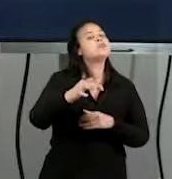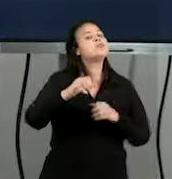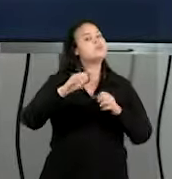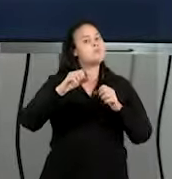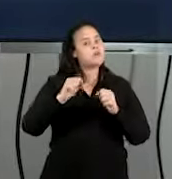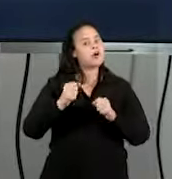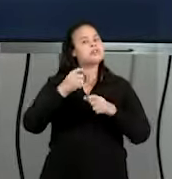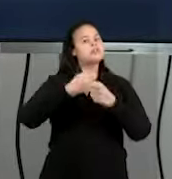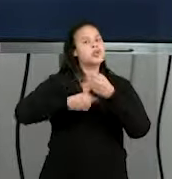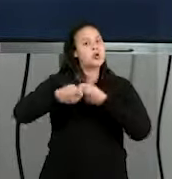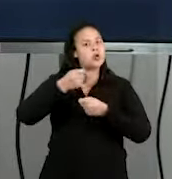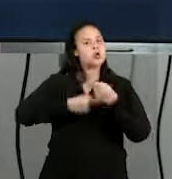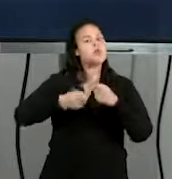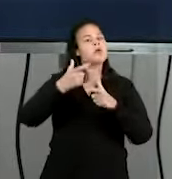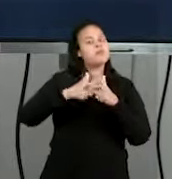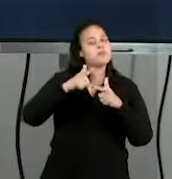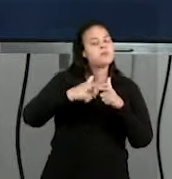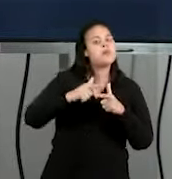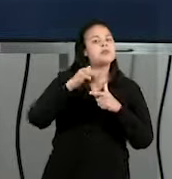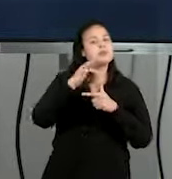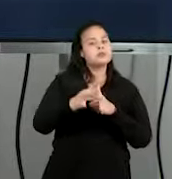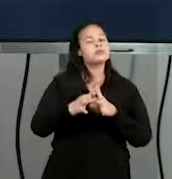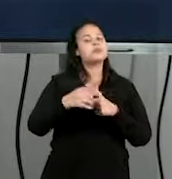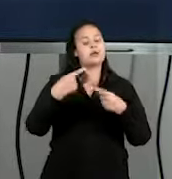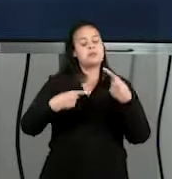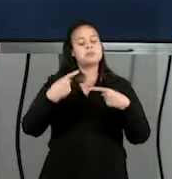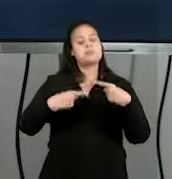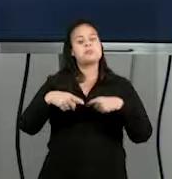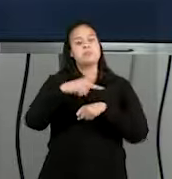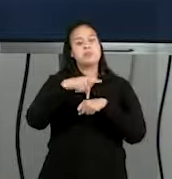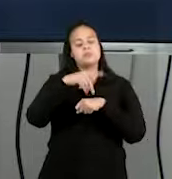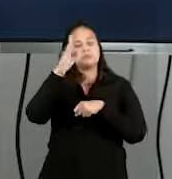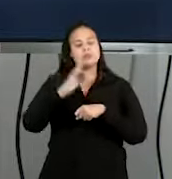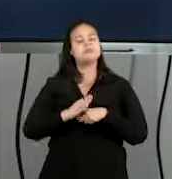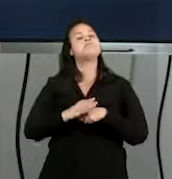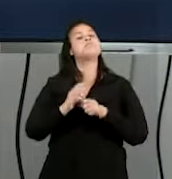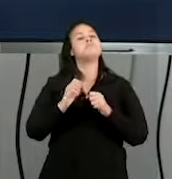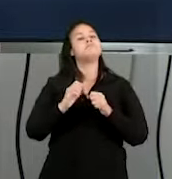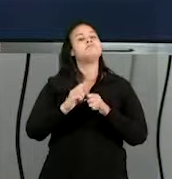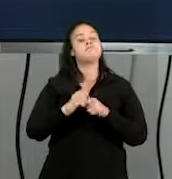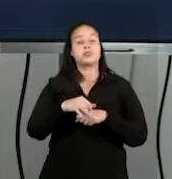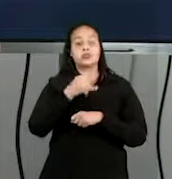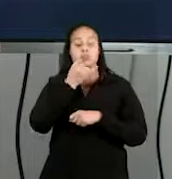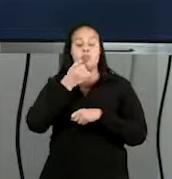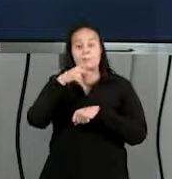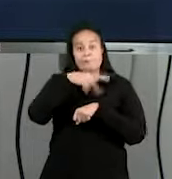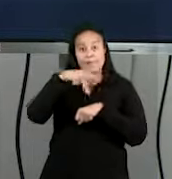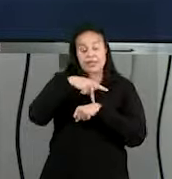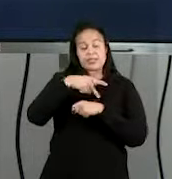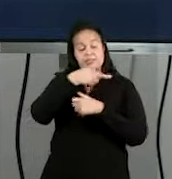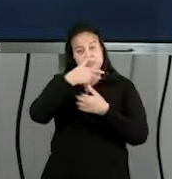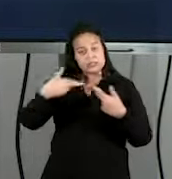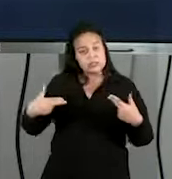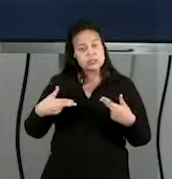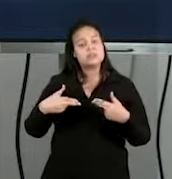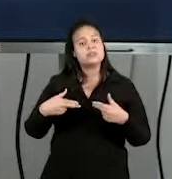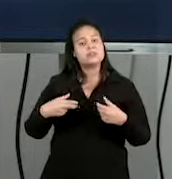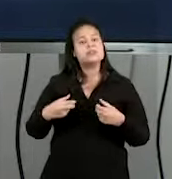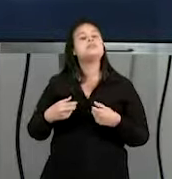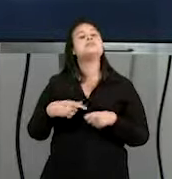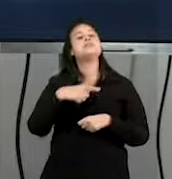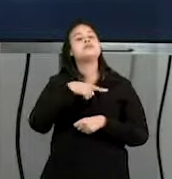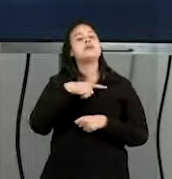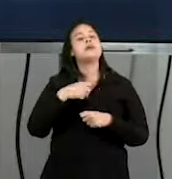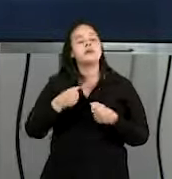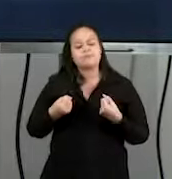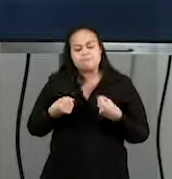toda a economia e a estabilidade política de um país. Então, por isso, os países também são pressionados